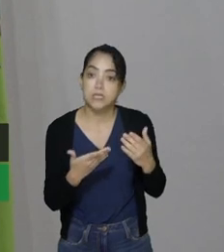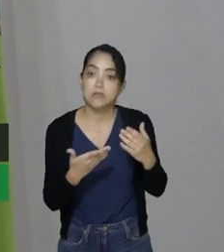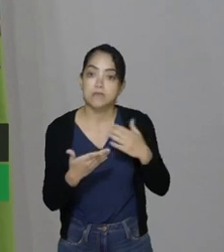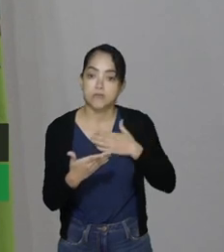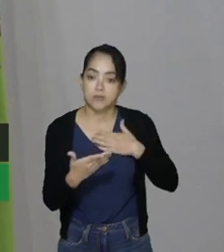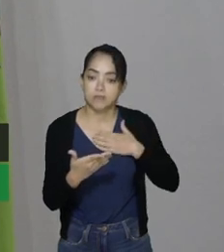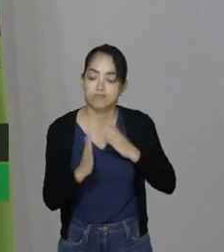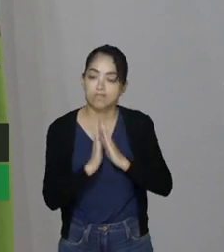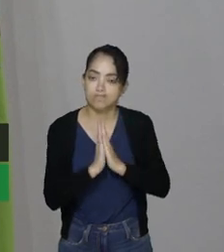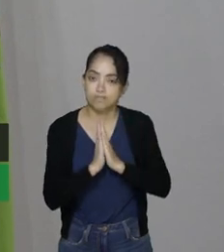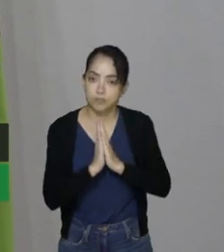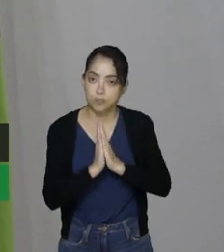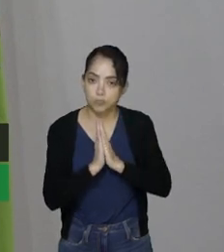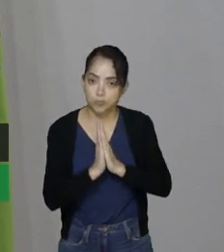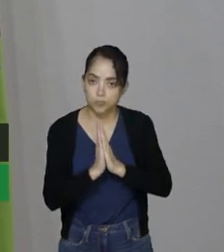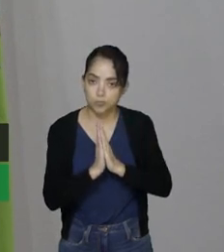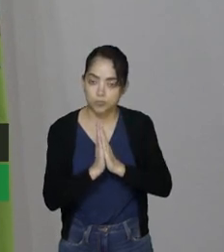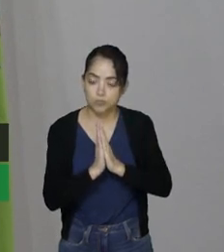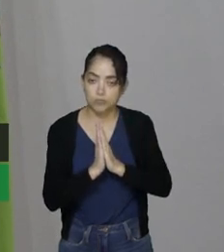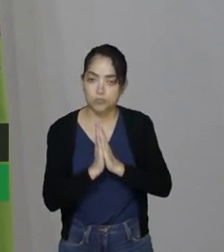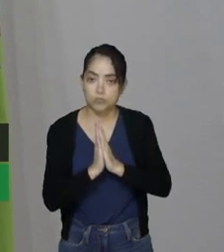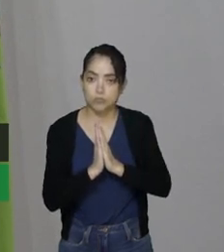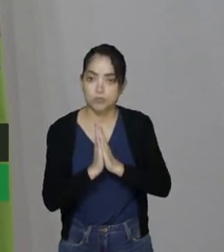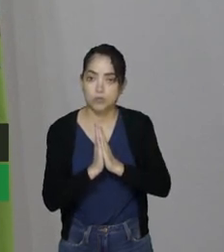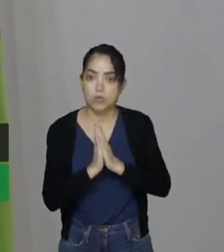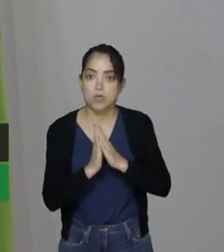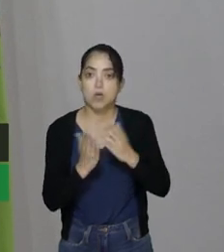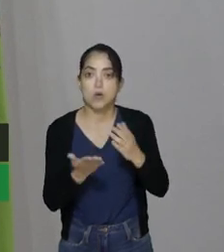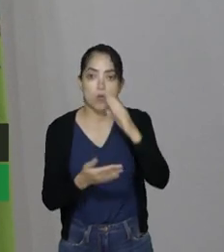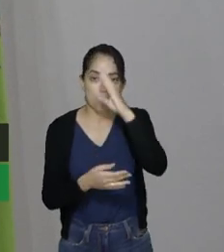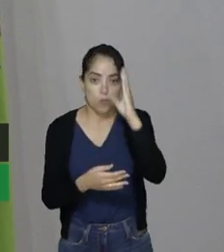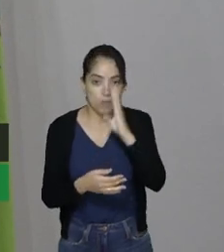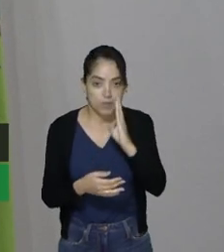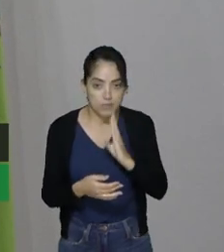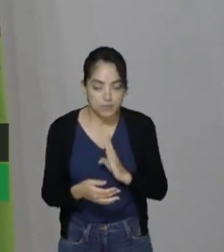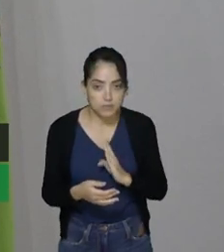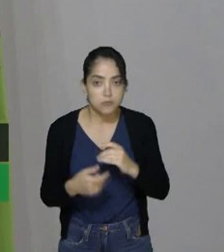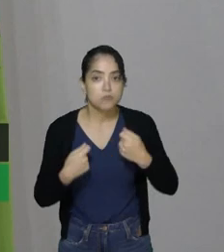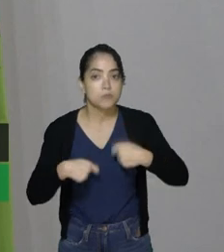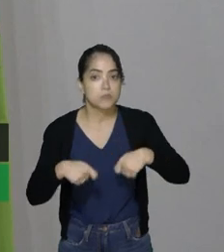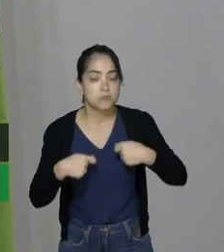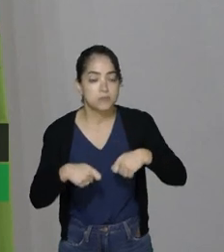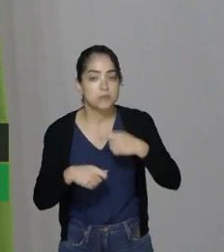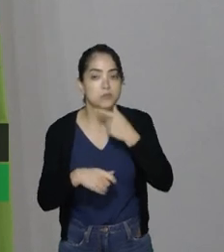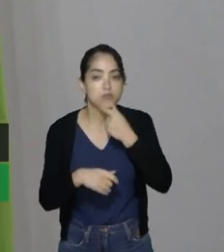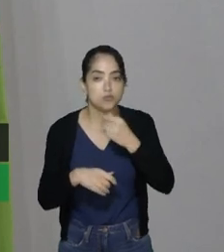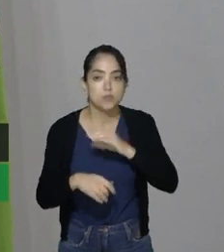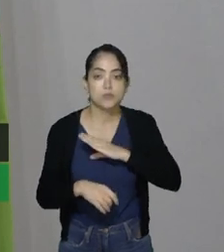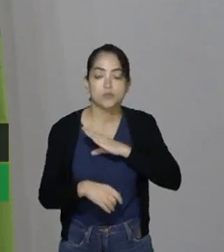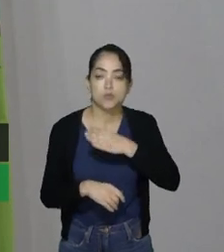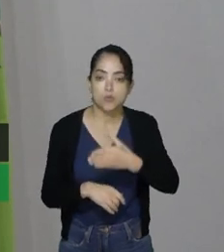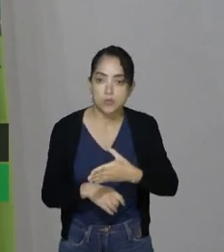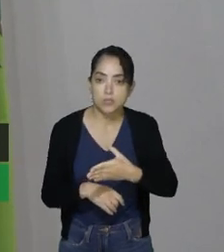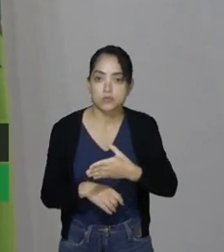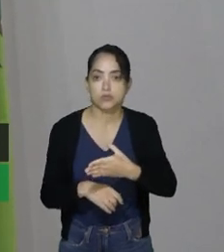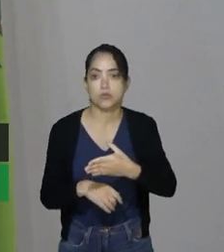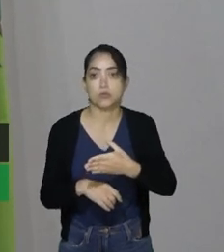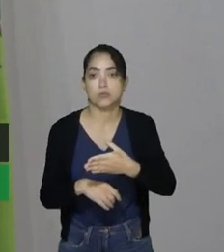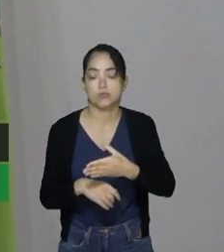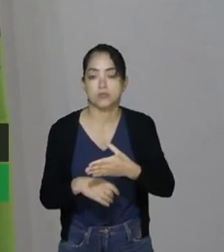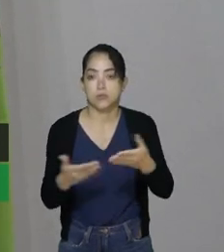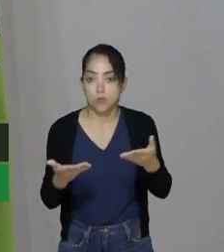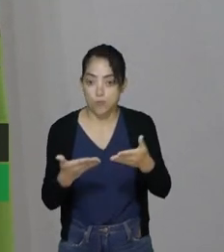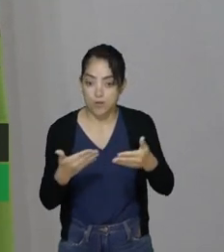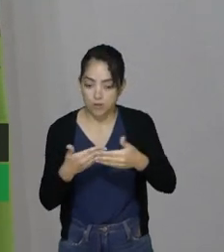apelo. Nunca o Brasil precisou tanto de homens corajosos como vai precisar